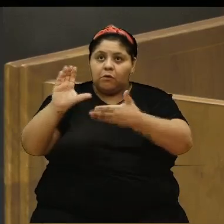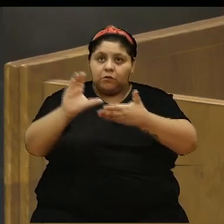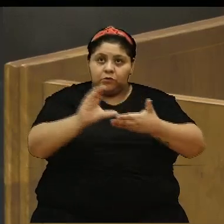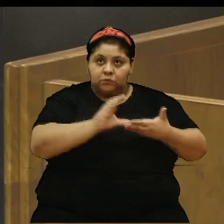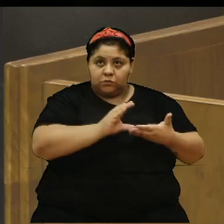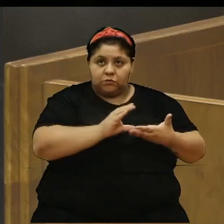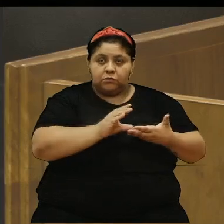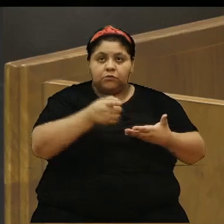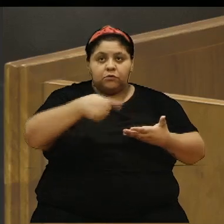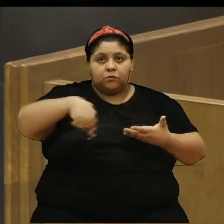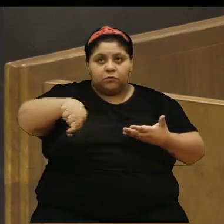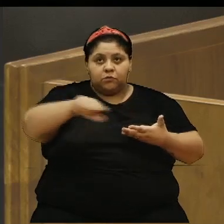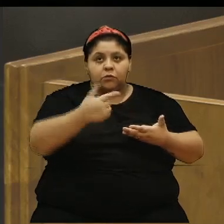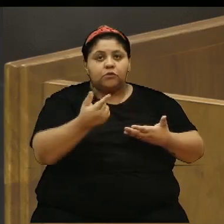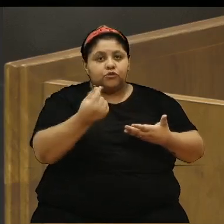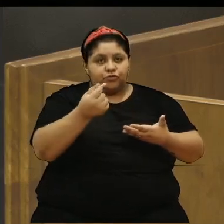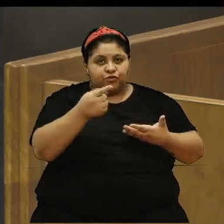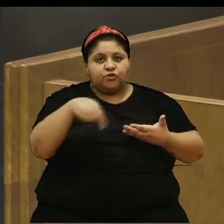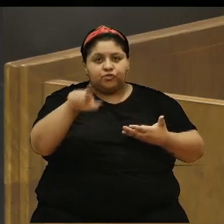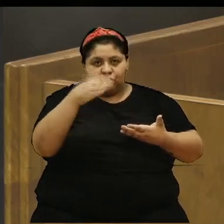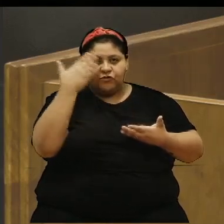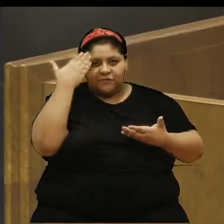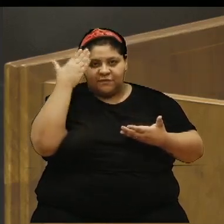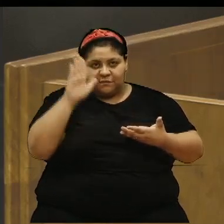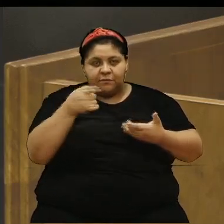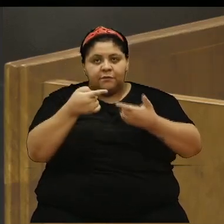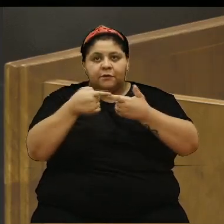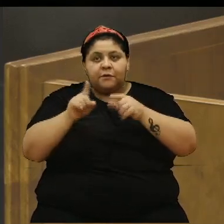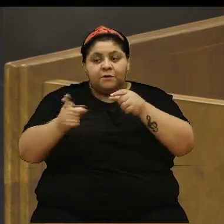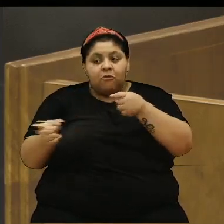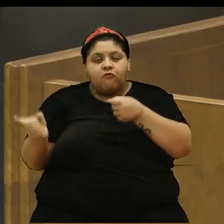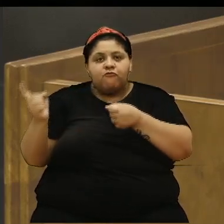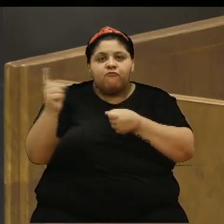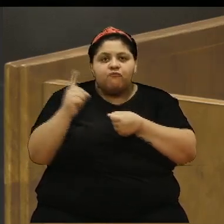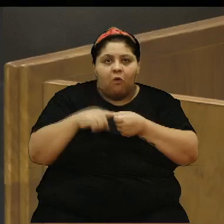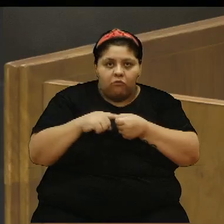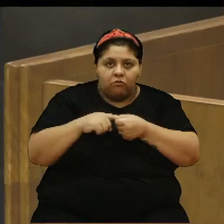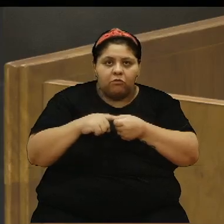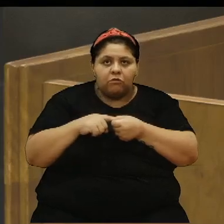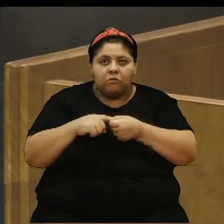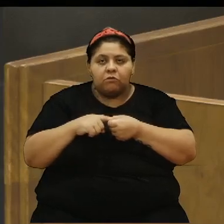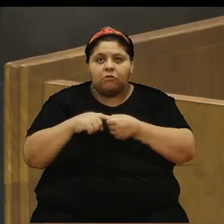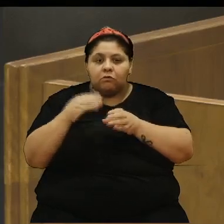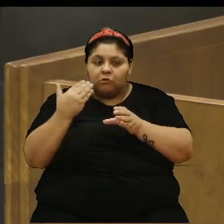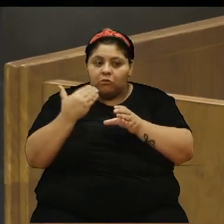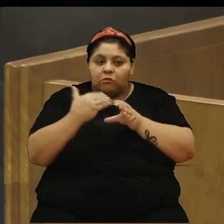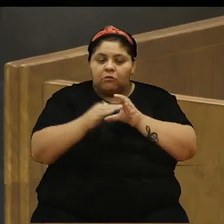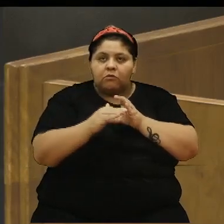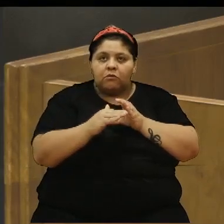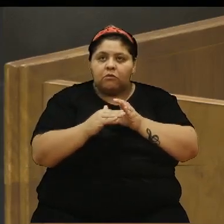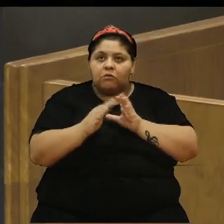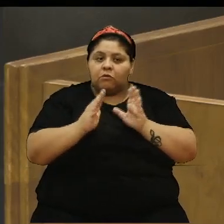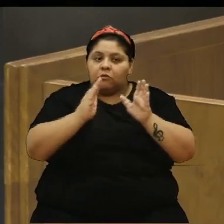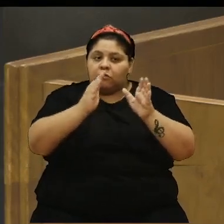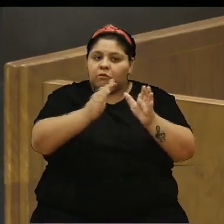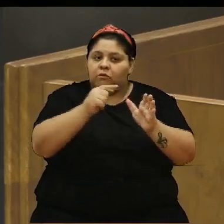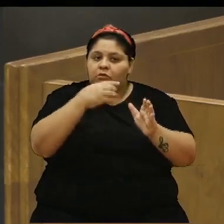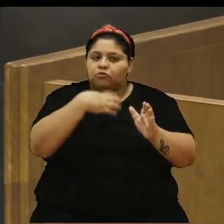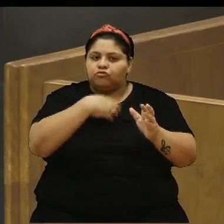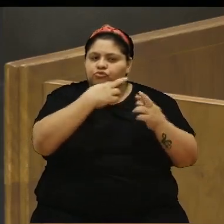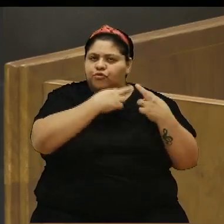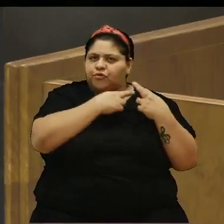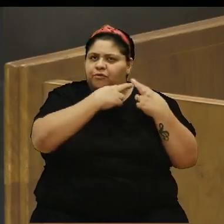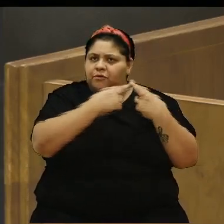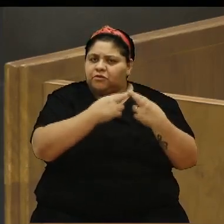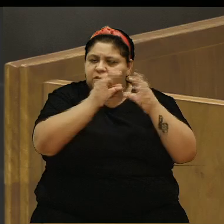parlamentar, é o nosso dinheiro, todo mundo sabe disso, é verdade, mas ele volta, e aí sim encaminhado, direcionado de uma forma responsável, uma